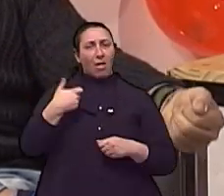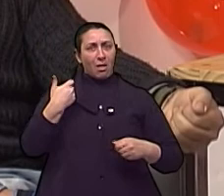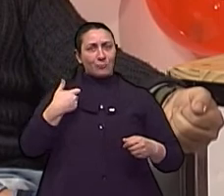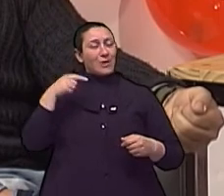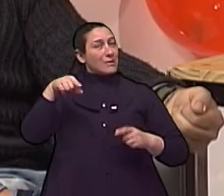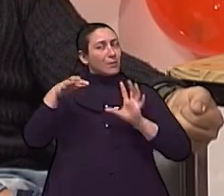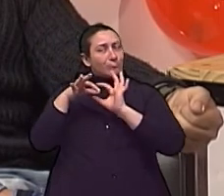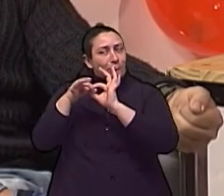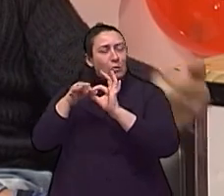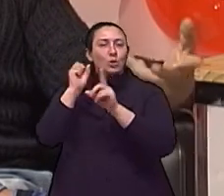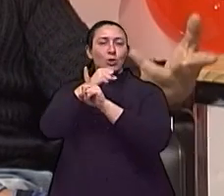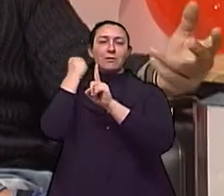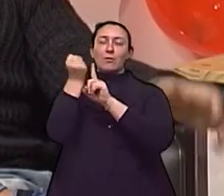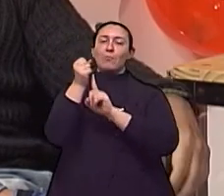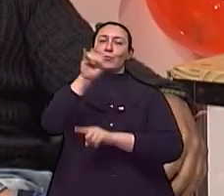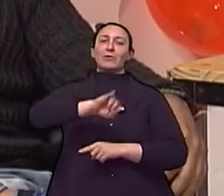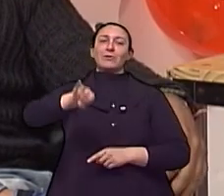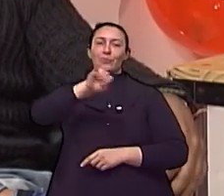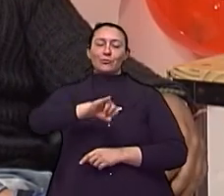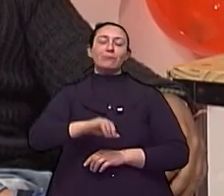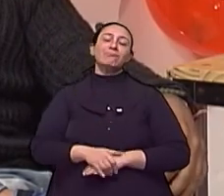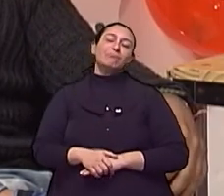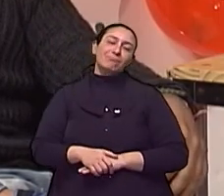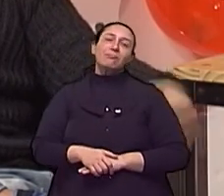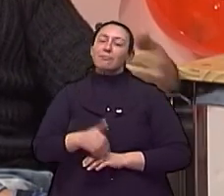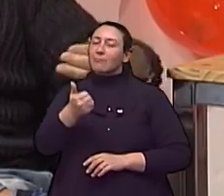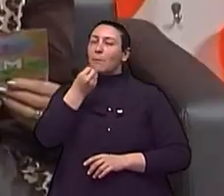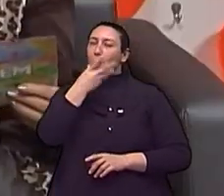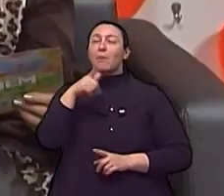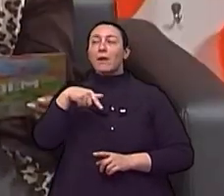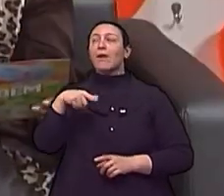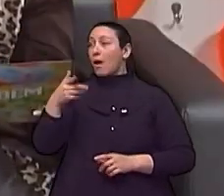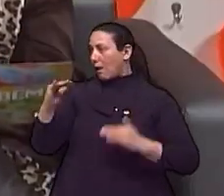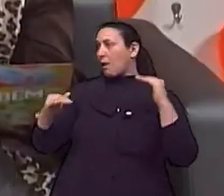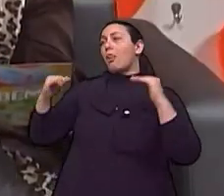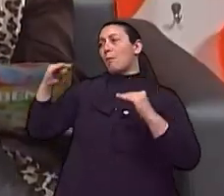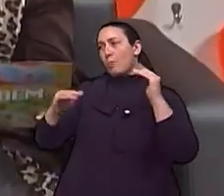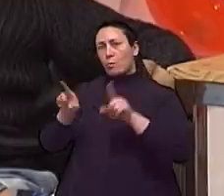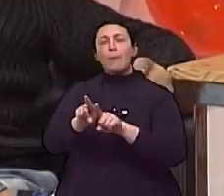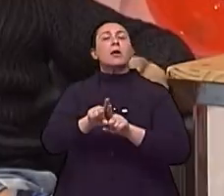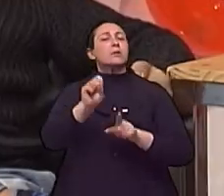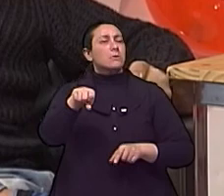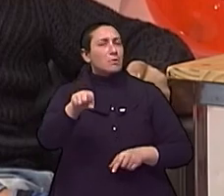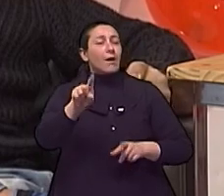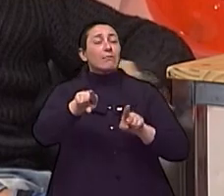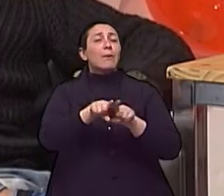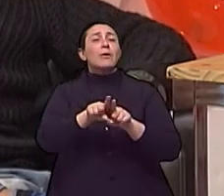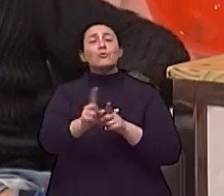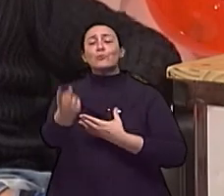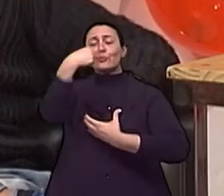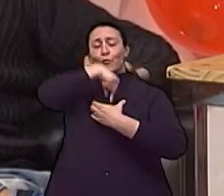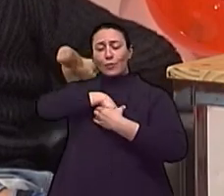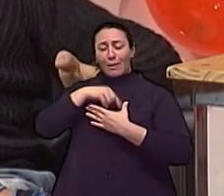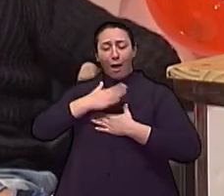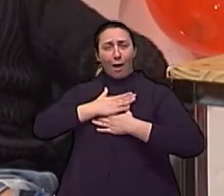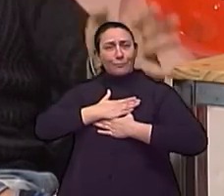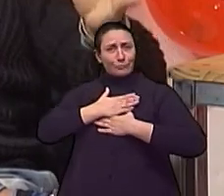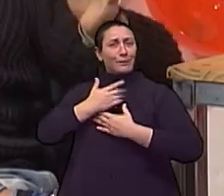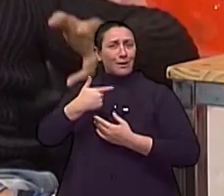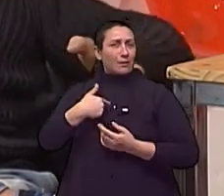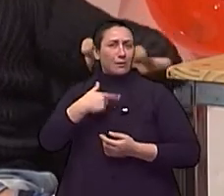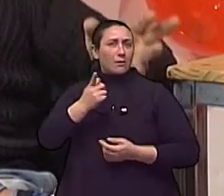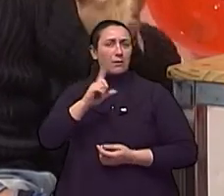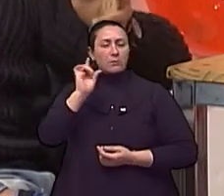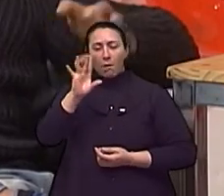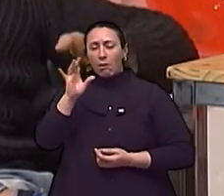laço social é fantástico né é muito bacana é isso e por equilíbrio né duas mais subjetividade outra que não é aquela